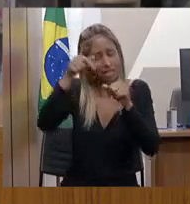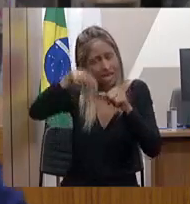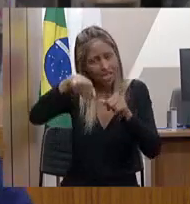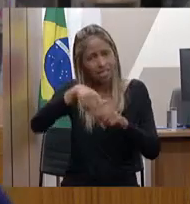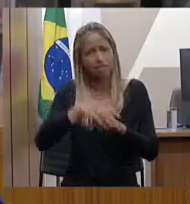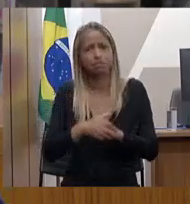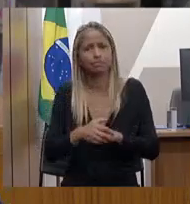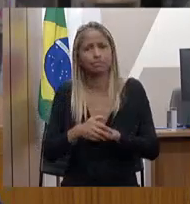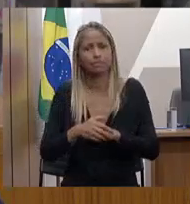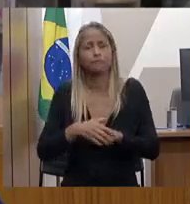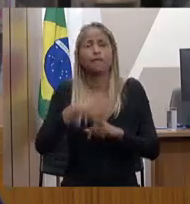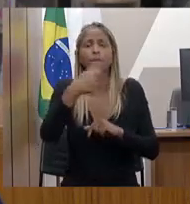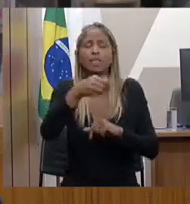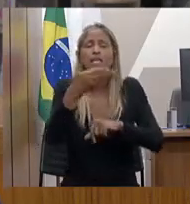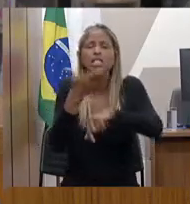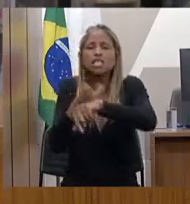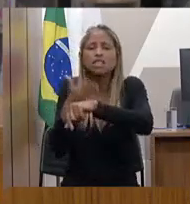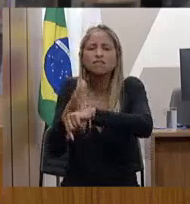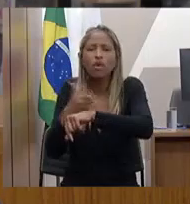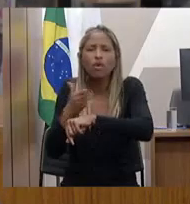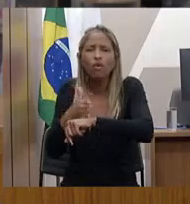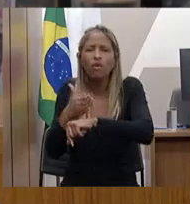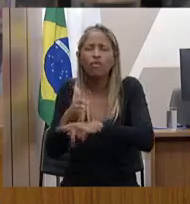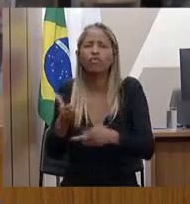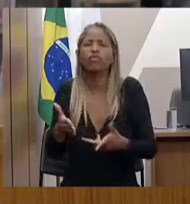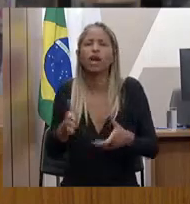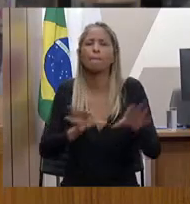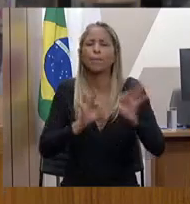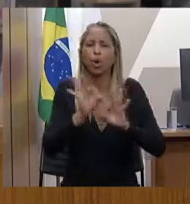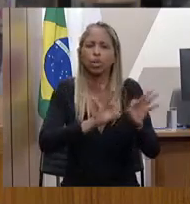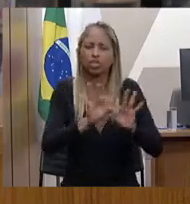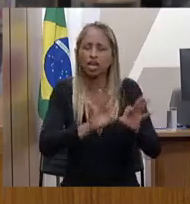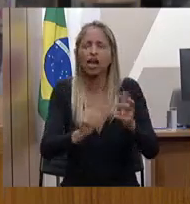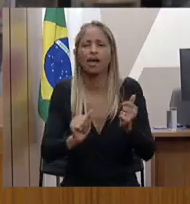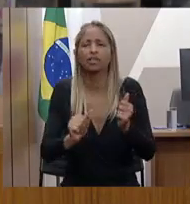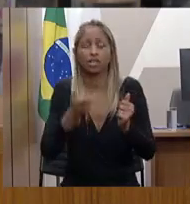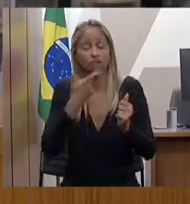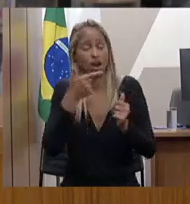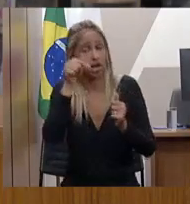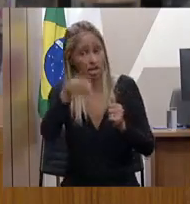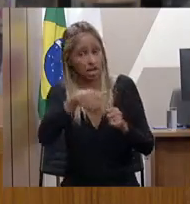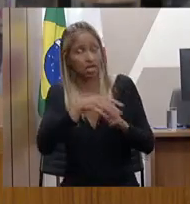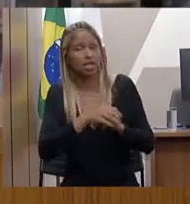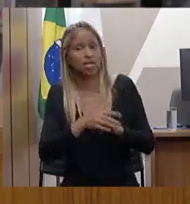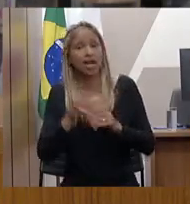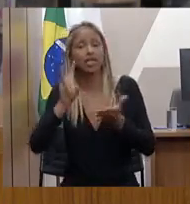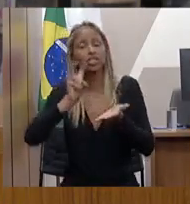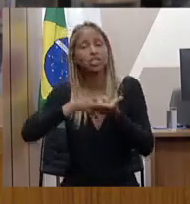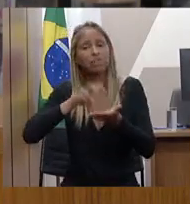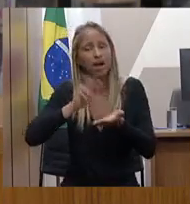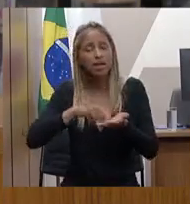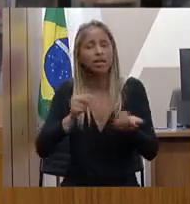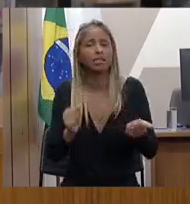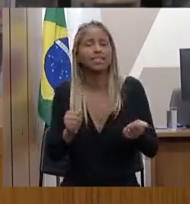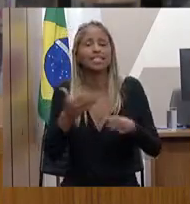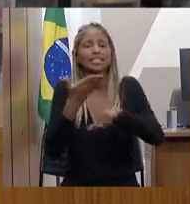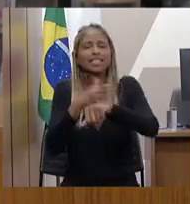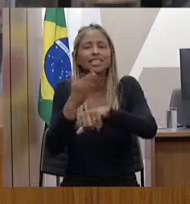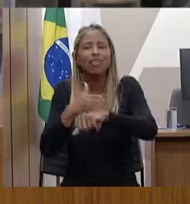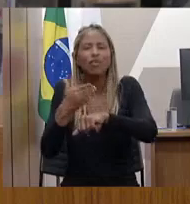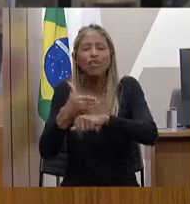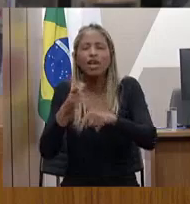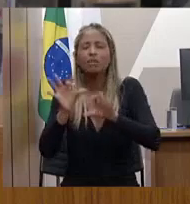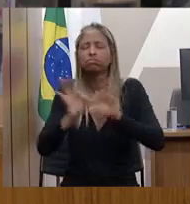a gente precisa desenvolver ações projetos né foi falado aqui né pela manhã de desenvolver